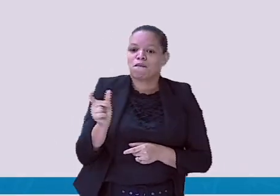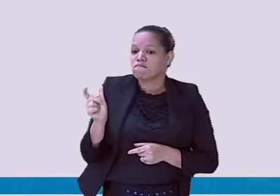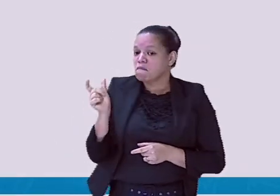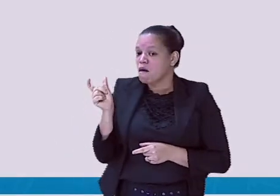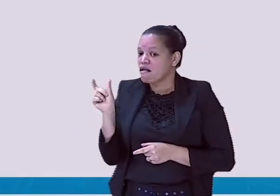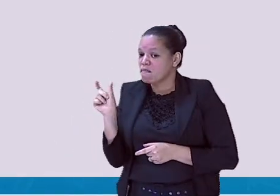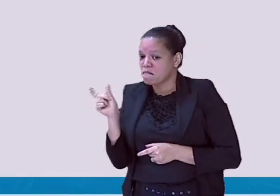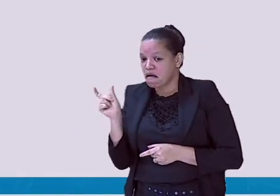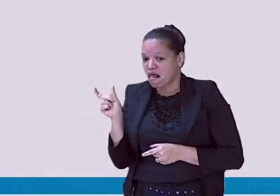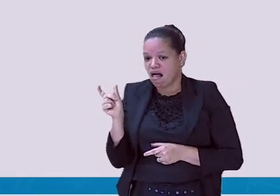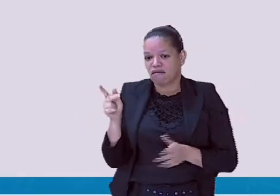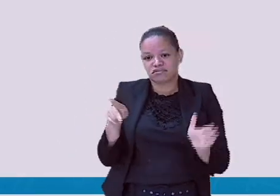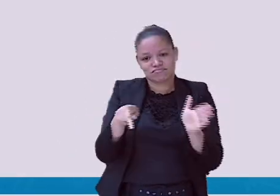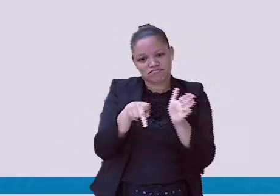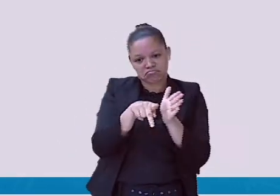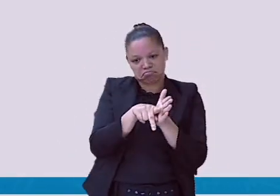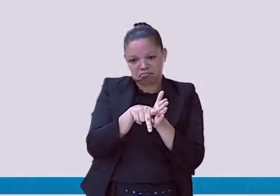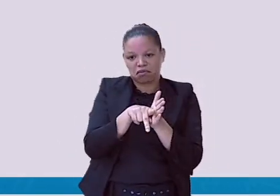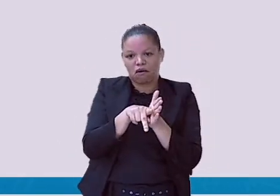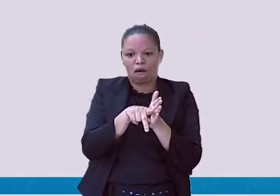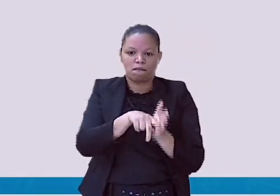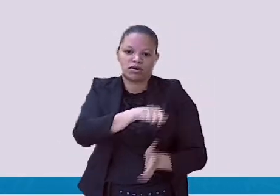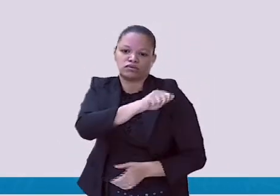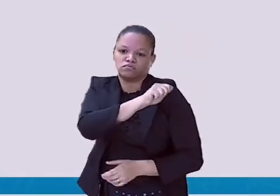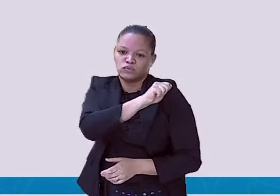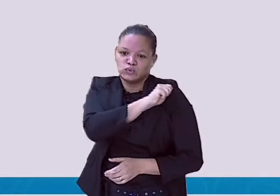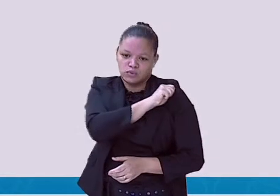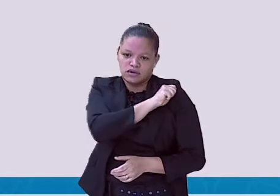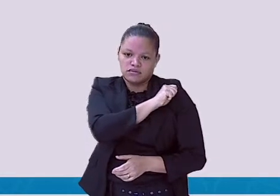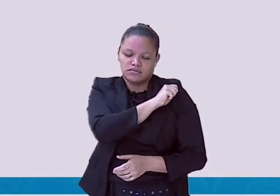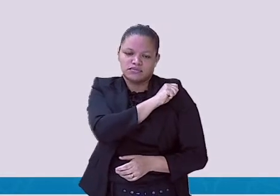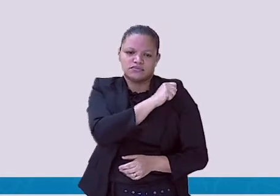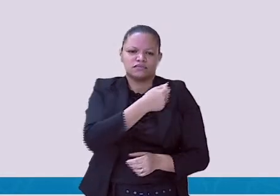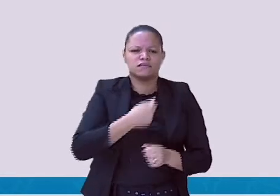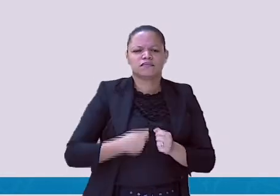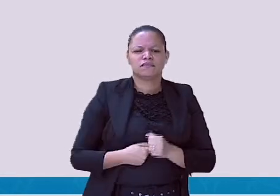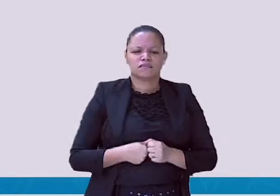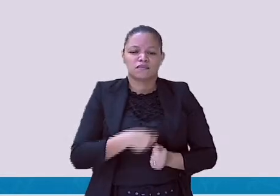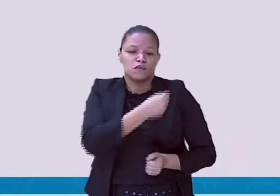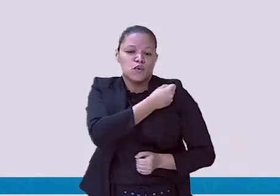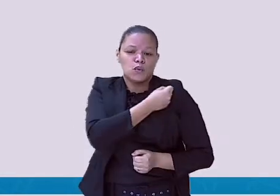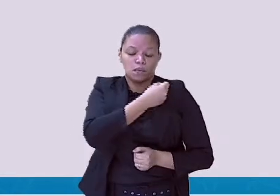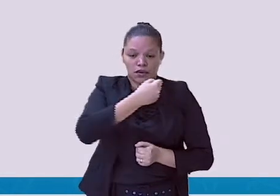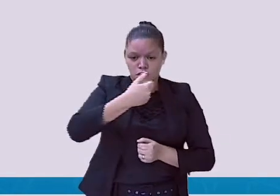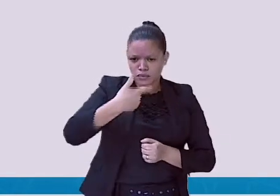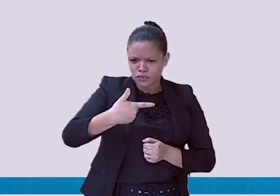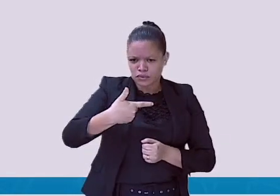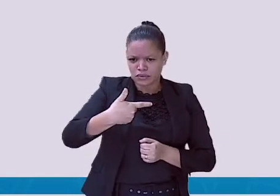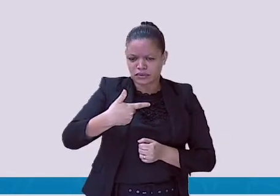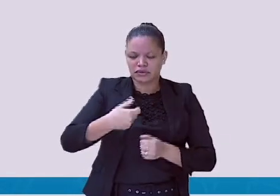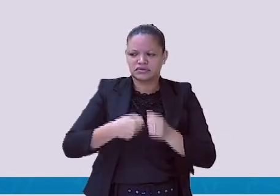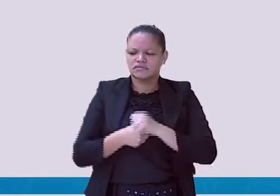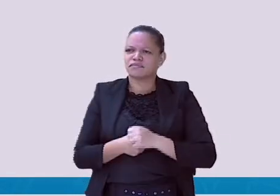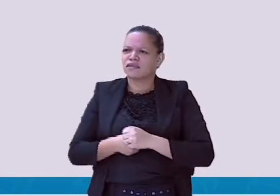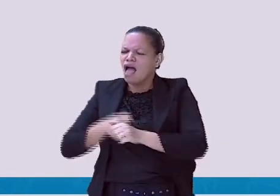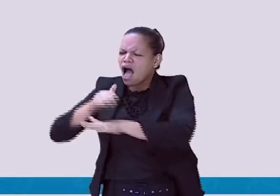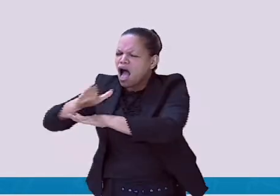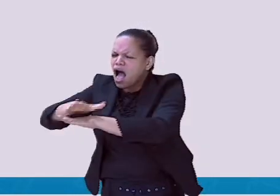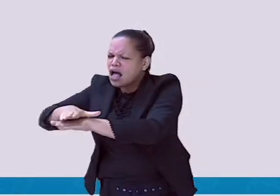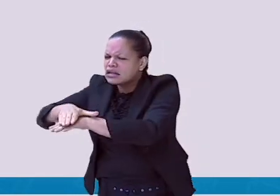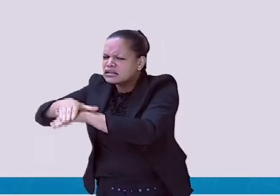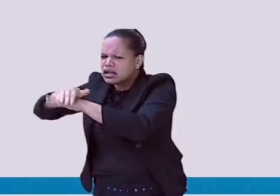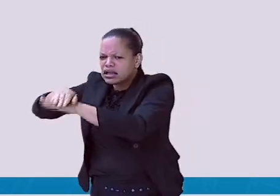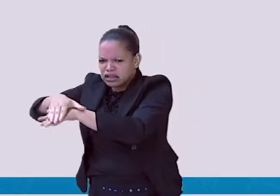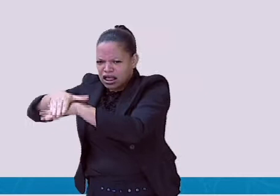número 2. Por que fazem buracos na areia? Por que as tartarugas